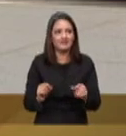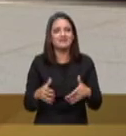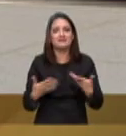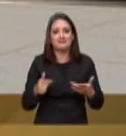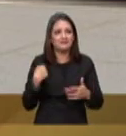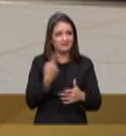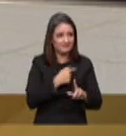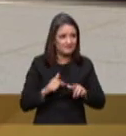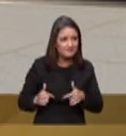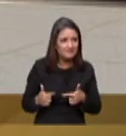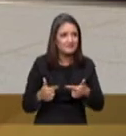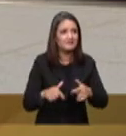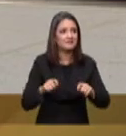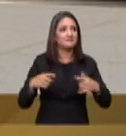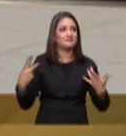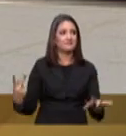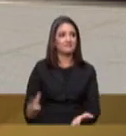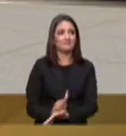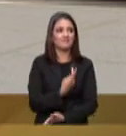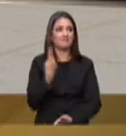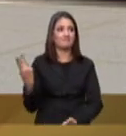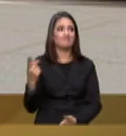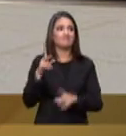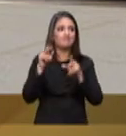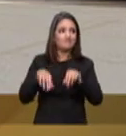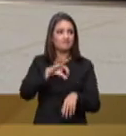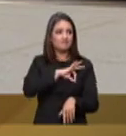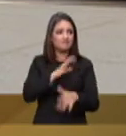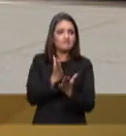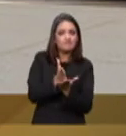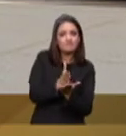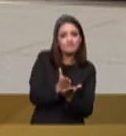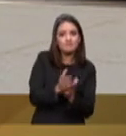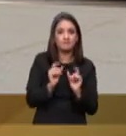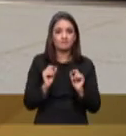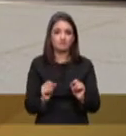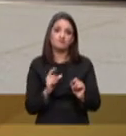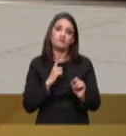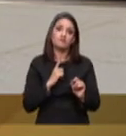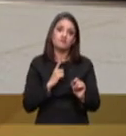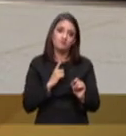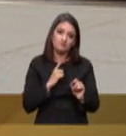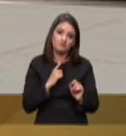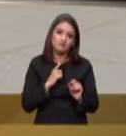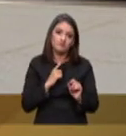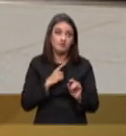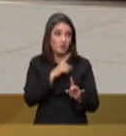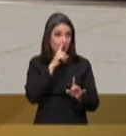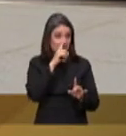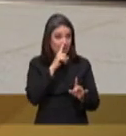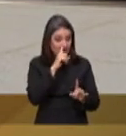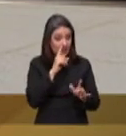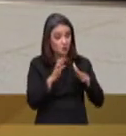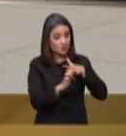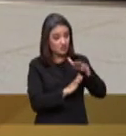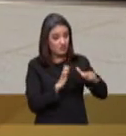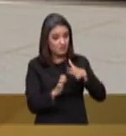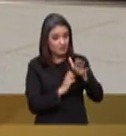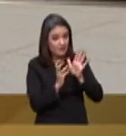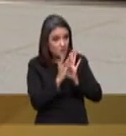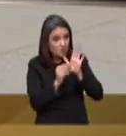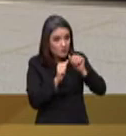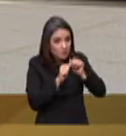atuação deve ocorrer como polícia de fronteira. Neste caso, se de um lado tem-se a constatação dos riscos do impulsionamento